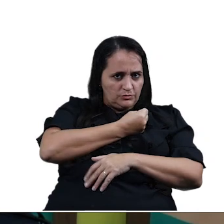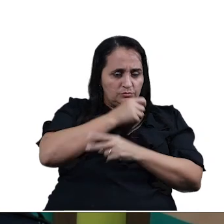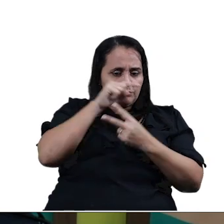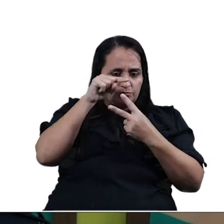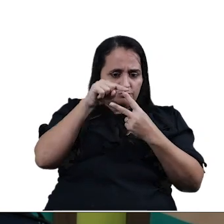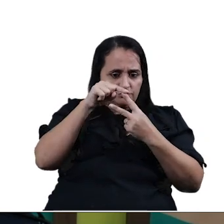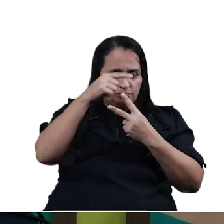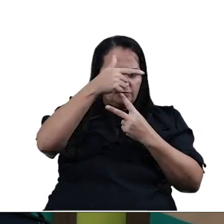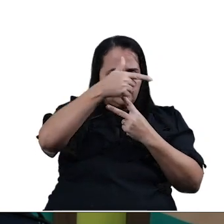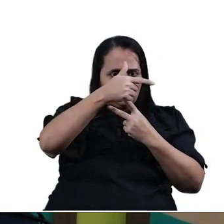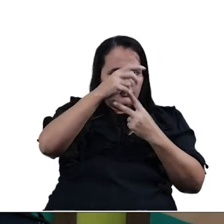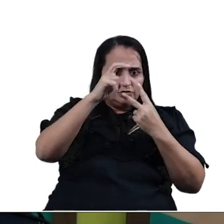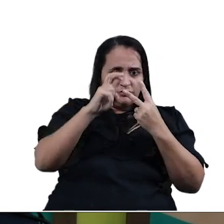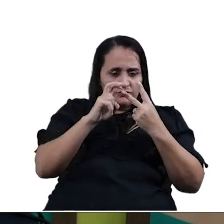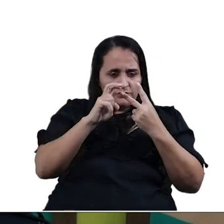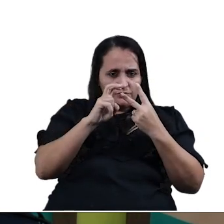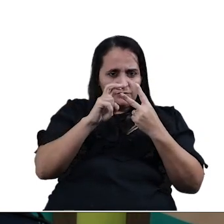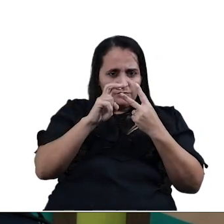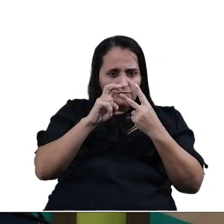algarismos.